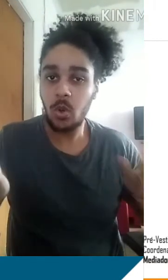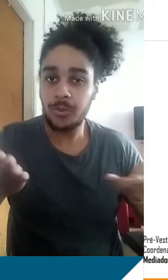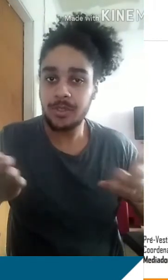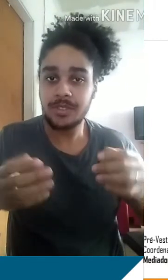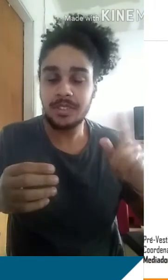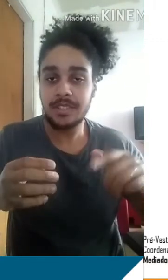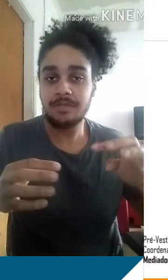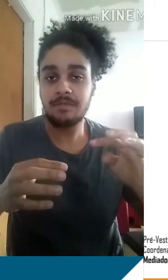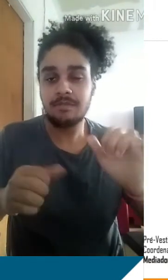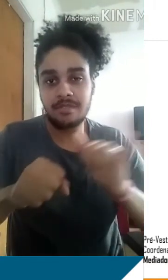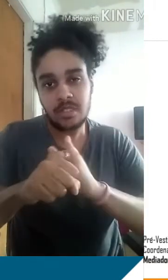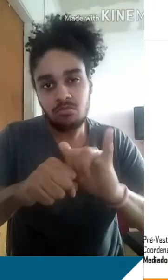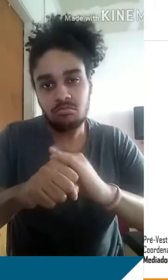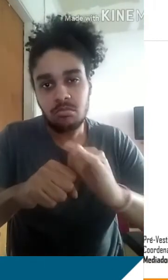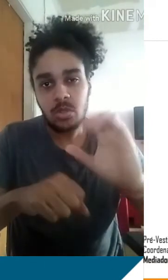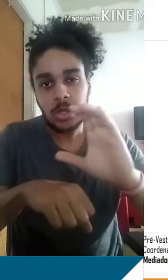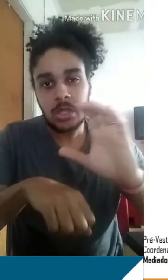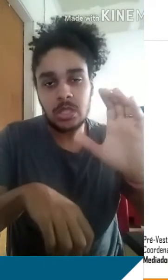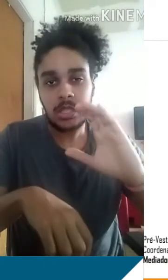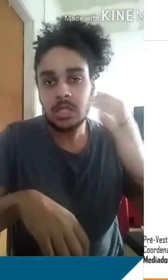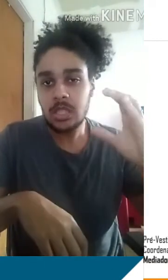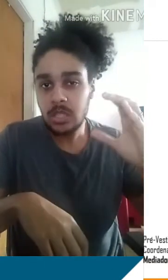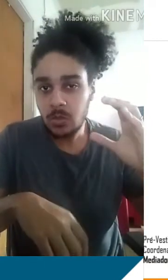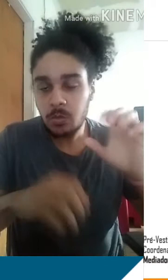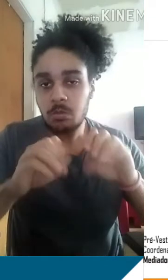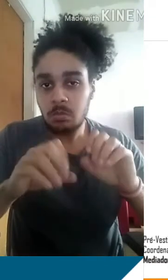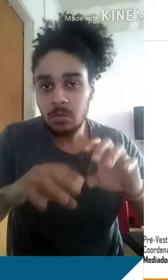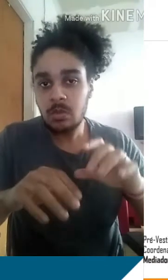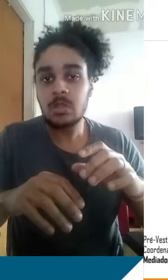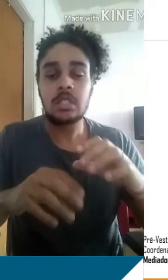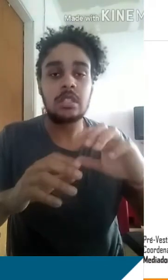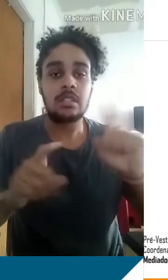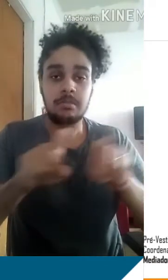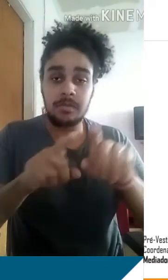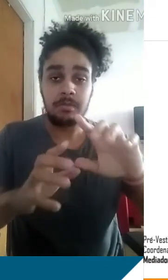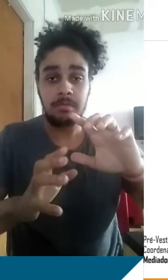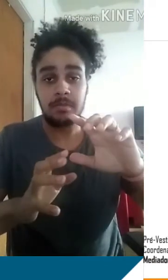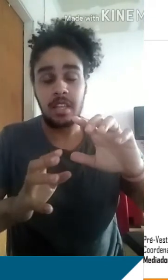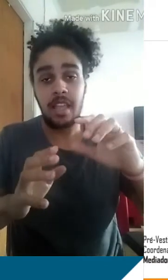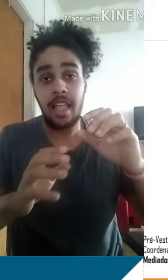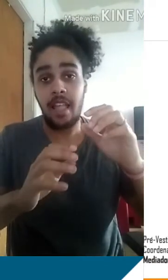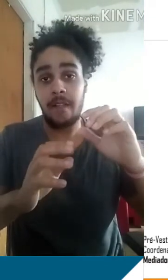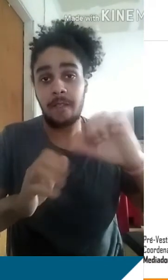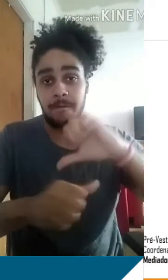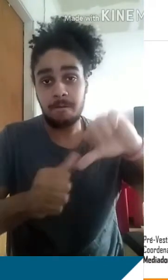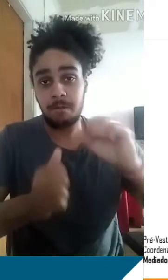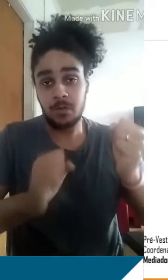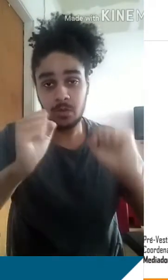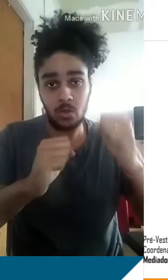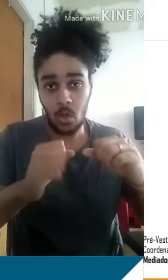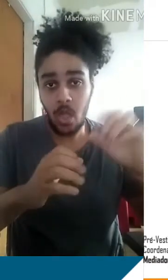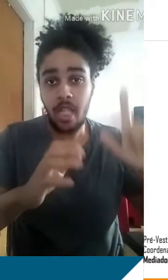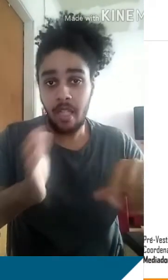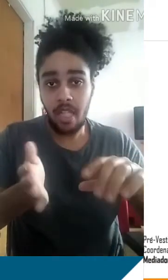que é muito importante, principalmente porque ele fundamenta a discussão sobre globalização que vocês vão ver nas próximas semanas, se eu não me engano,